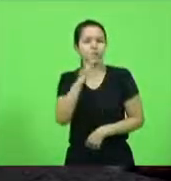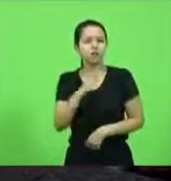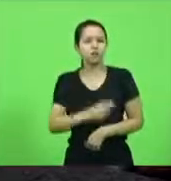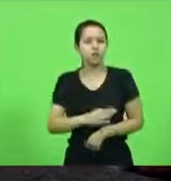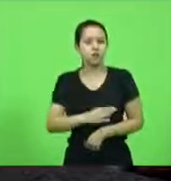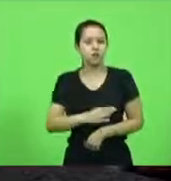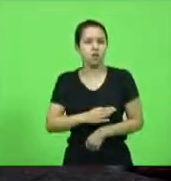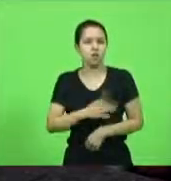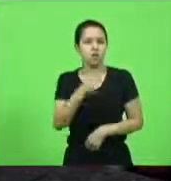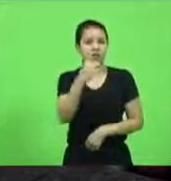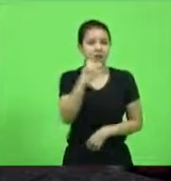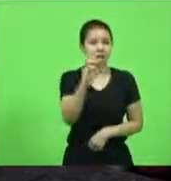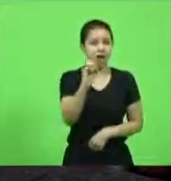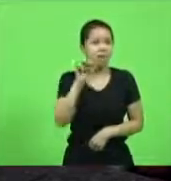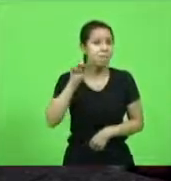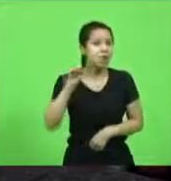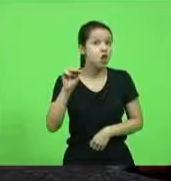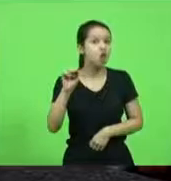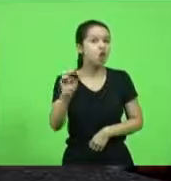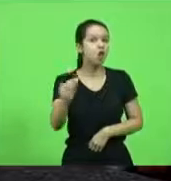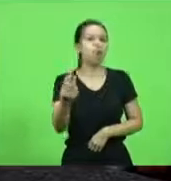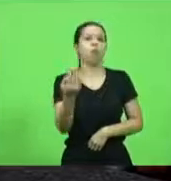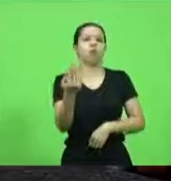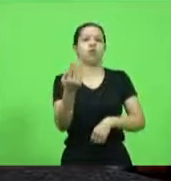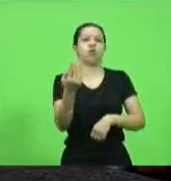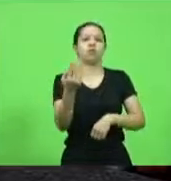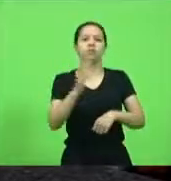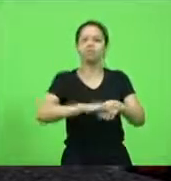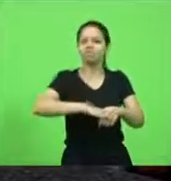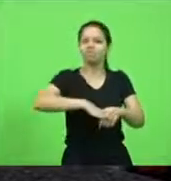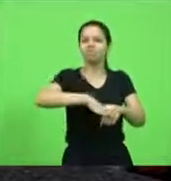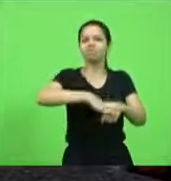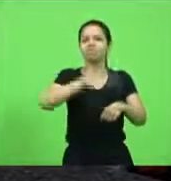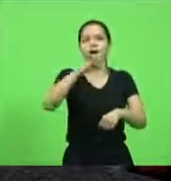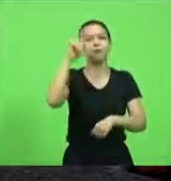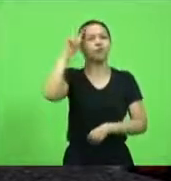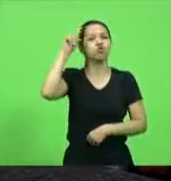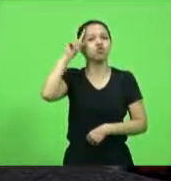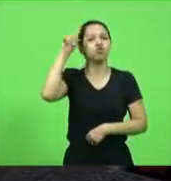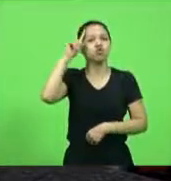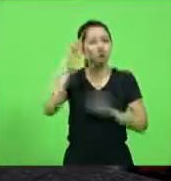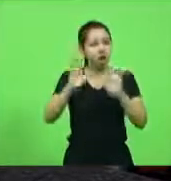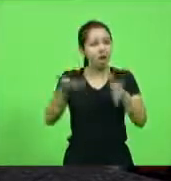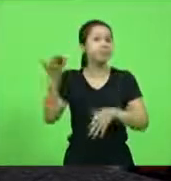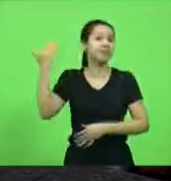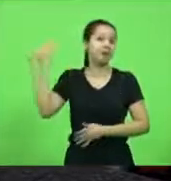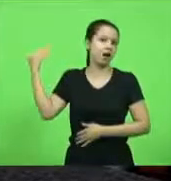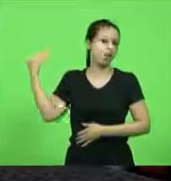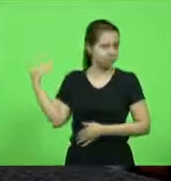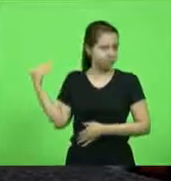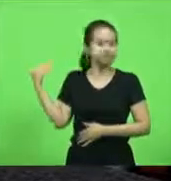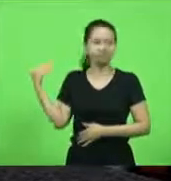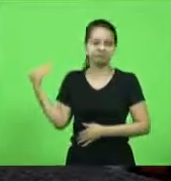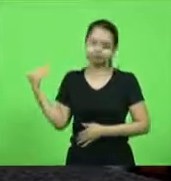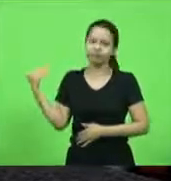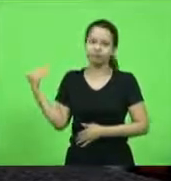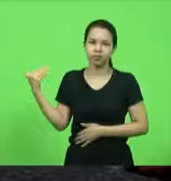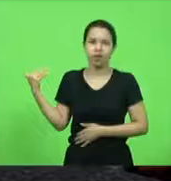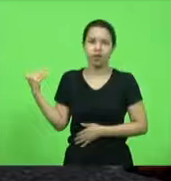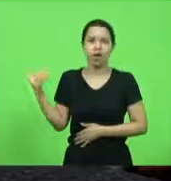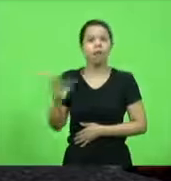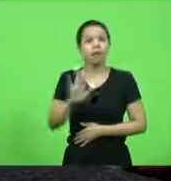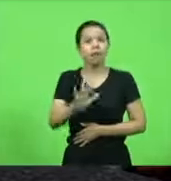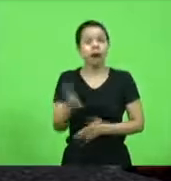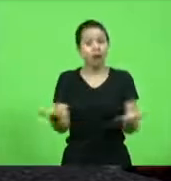por dia. Por dia, deputado Márcio. E nós estamos aqui há 15, 20 dias da